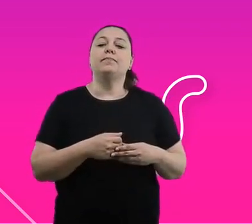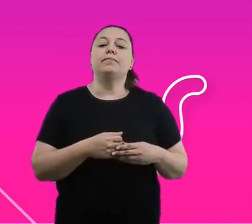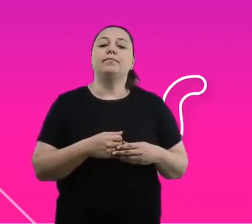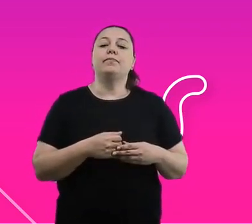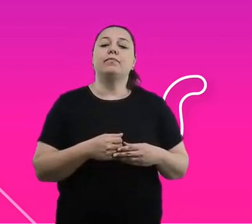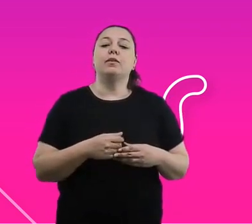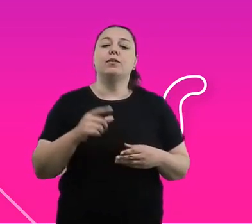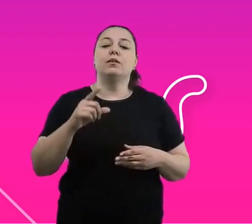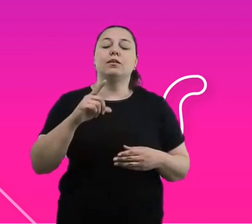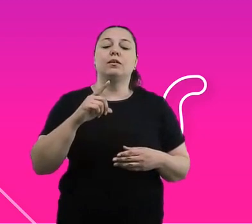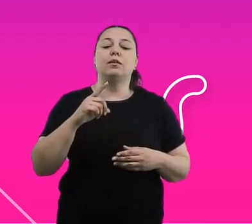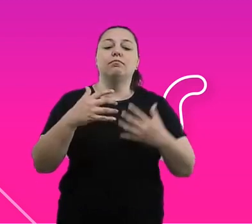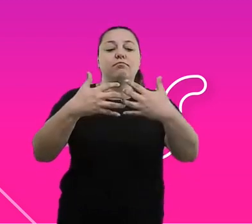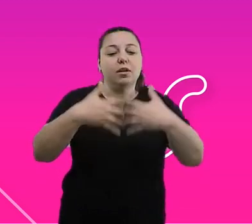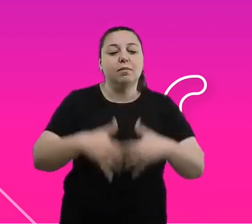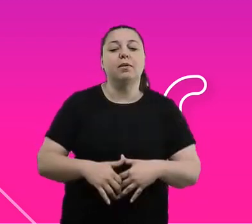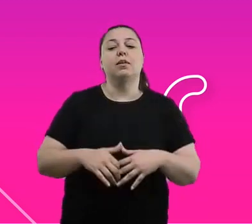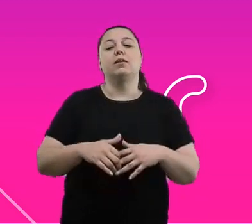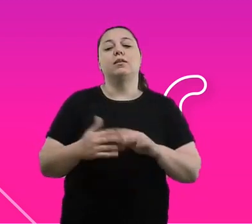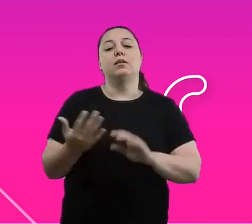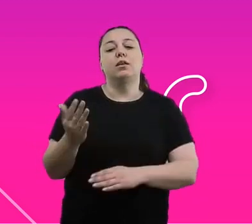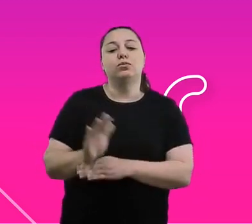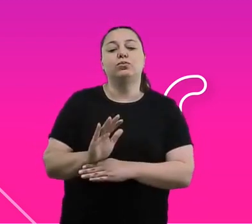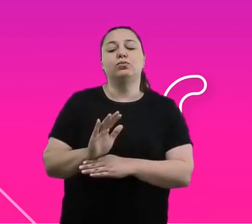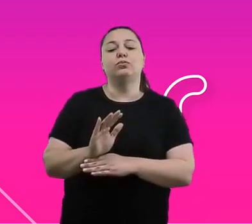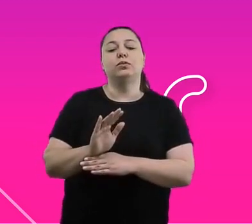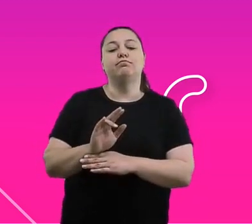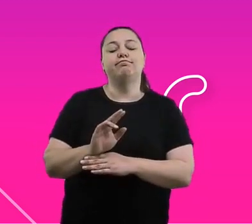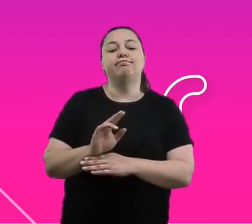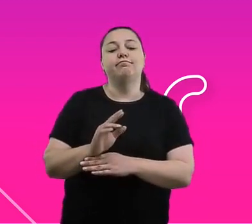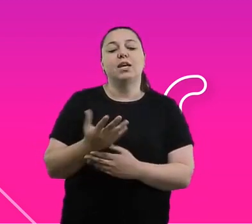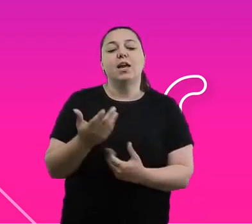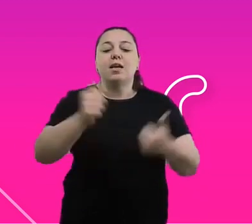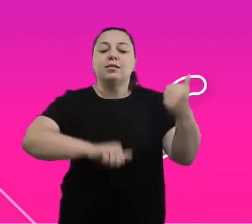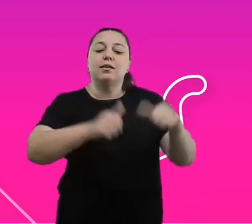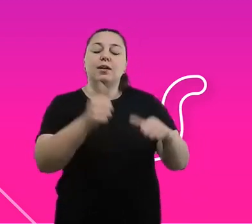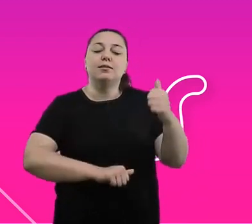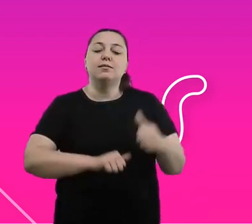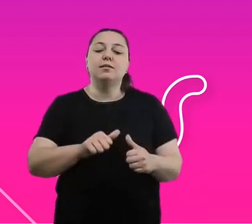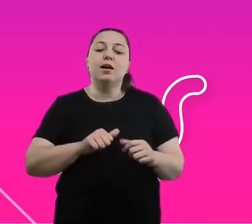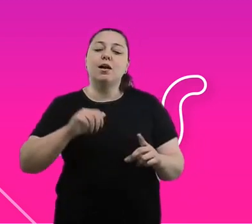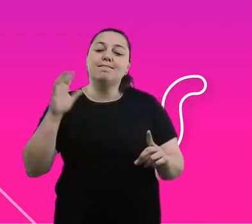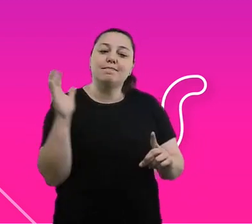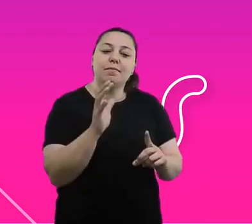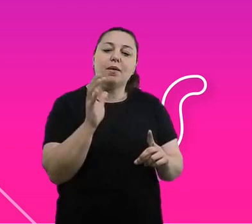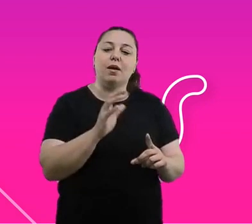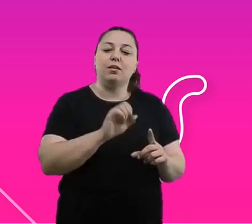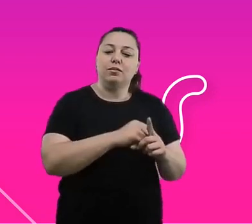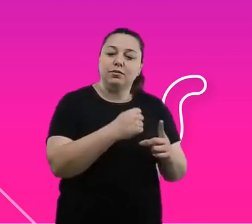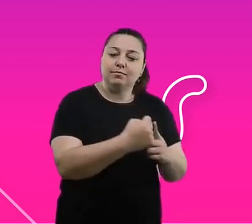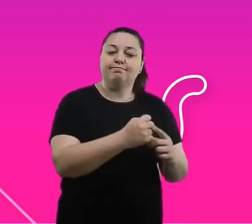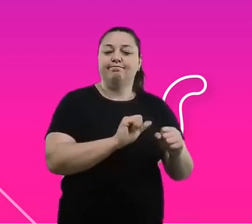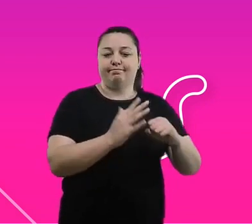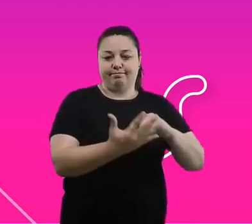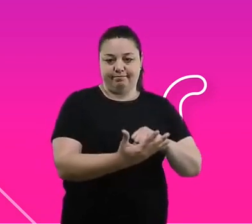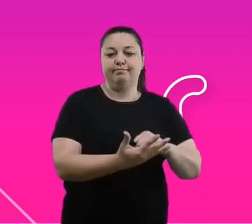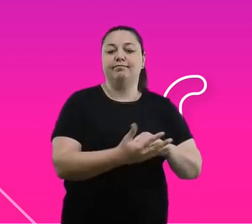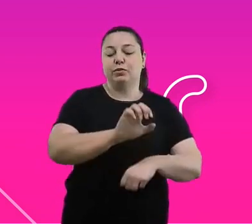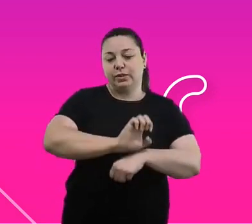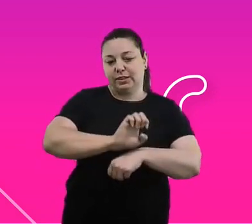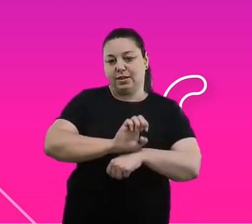gente observar e analisar o impacto da pandemia no mercado de trabalho do Estado, né, para auxiliar na reinserção dos